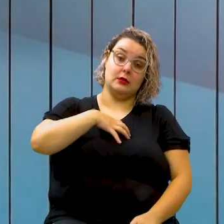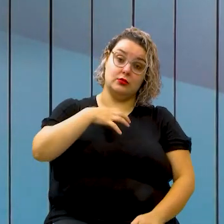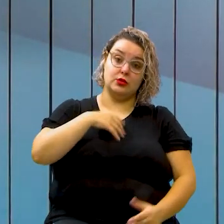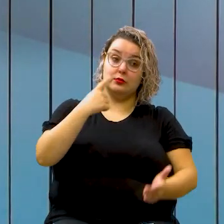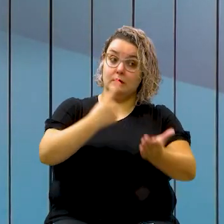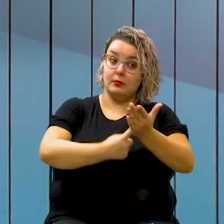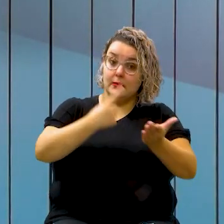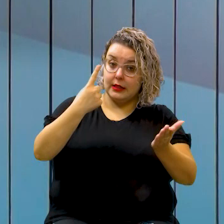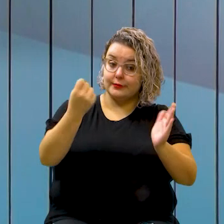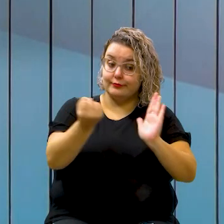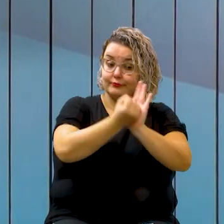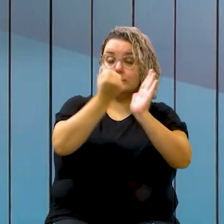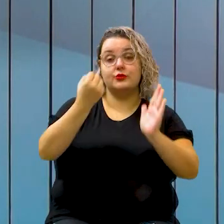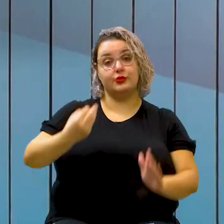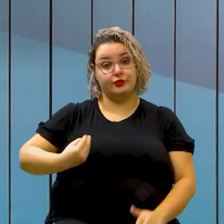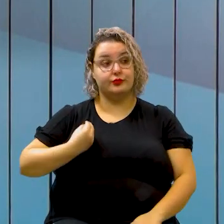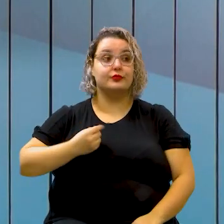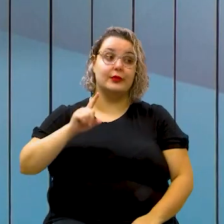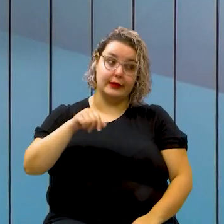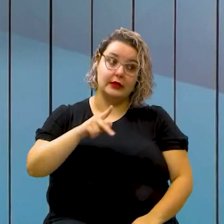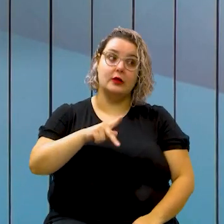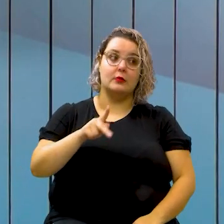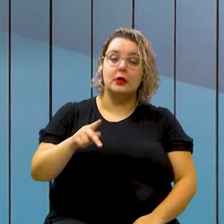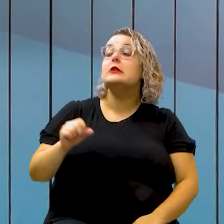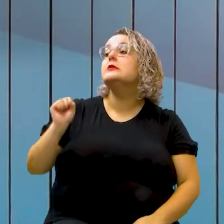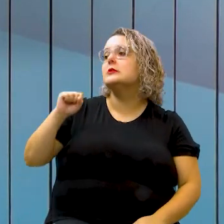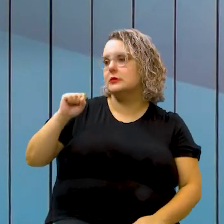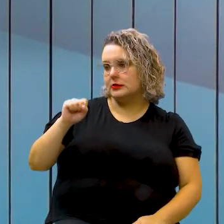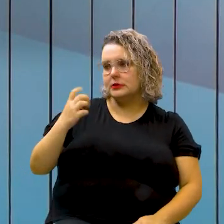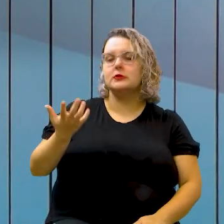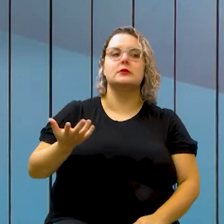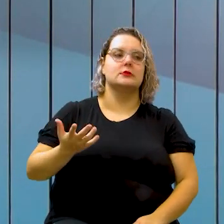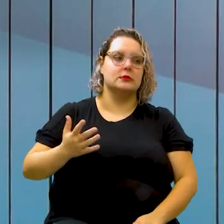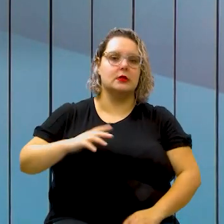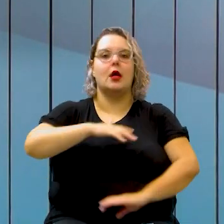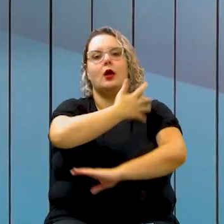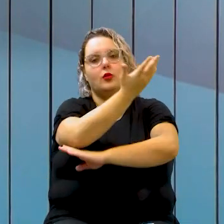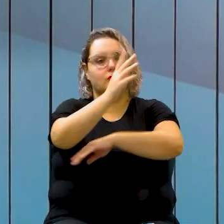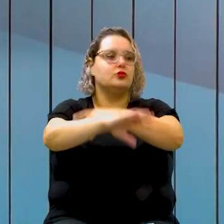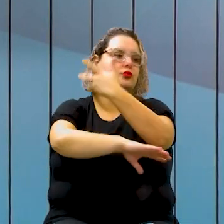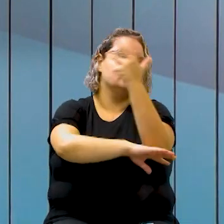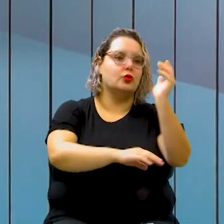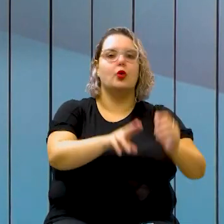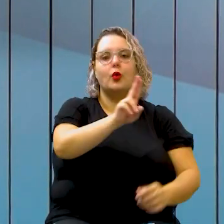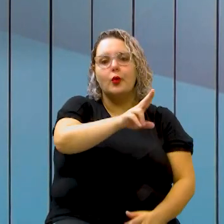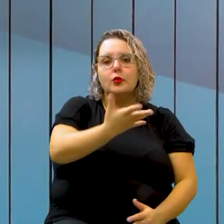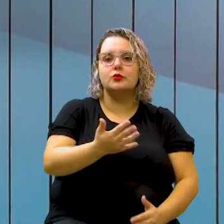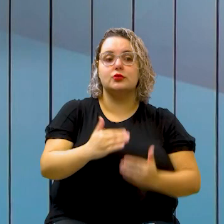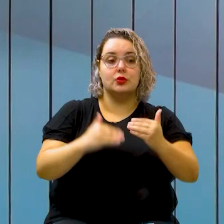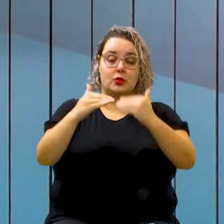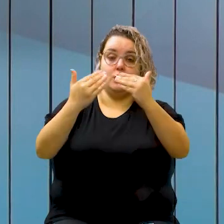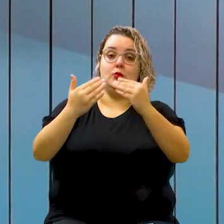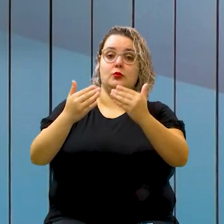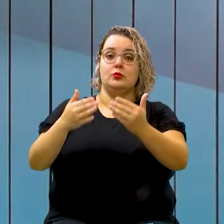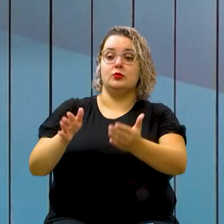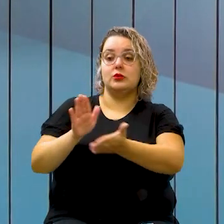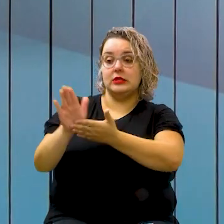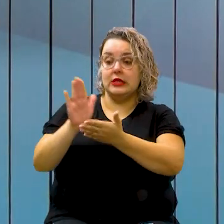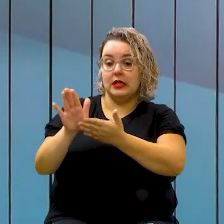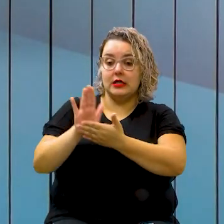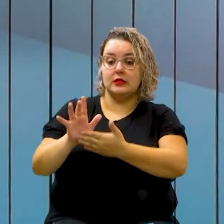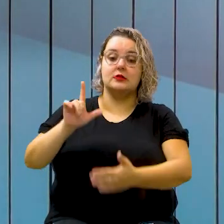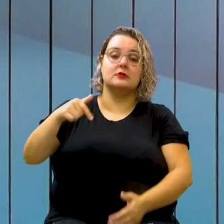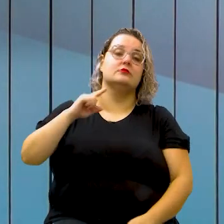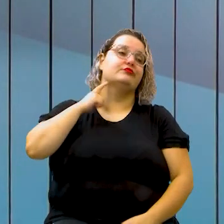uma forma marcante de viver, né, professora? Extrai da Tem. natureza, não é? Produz,